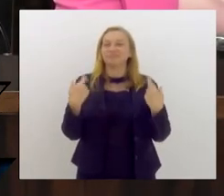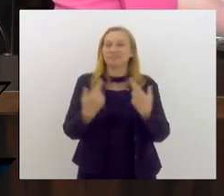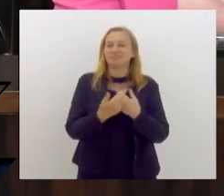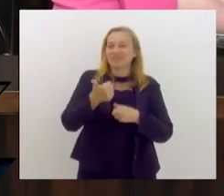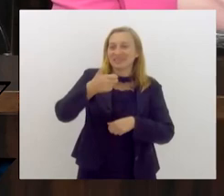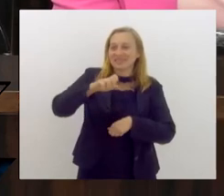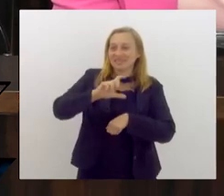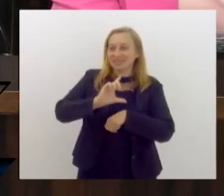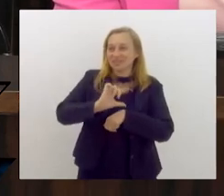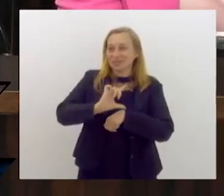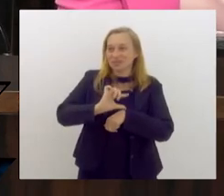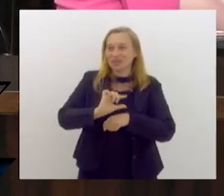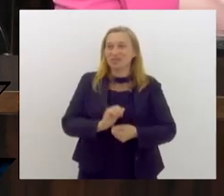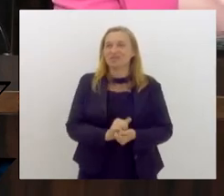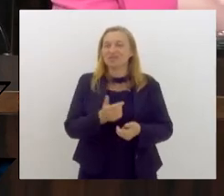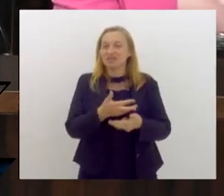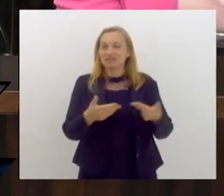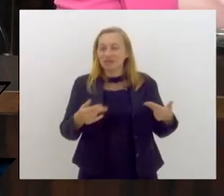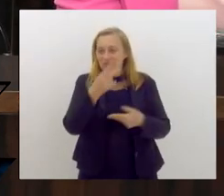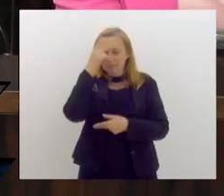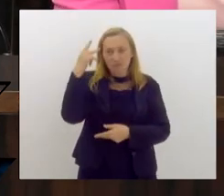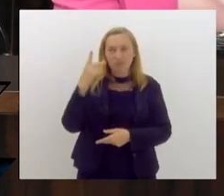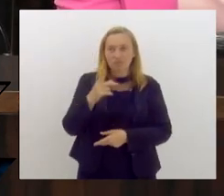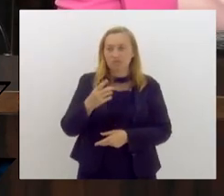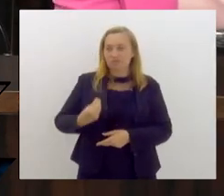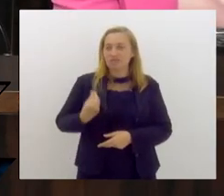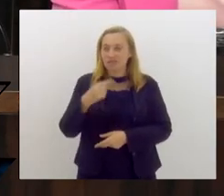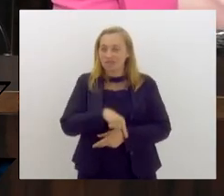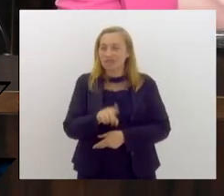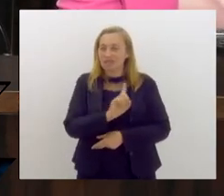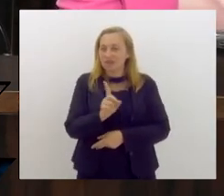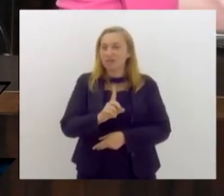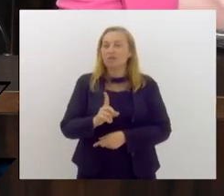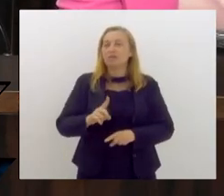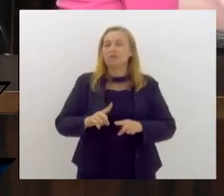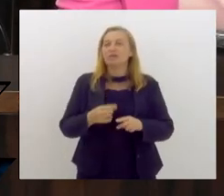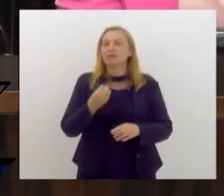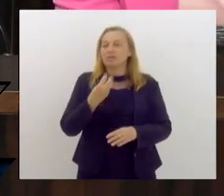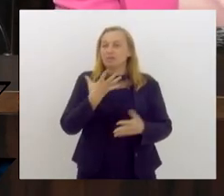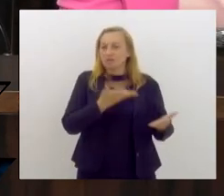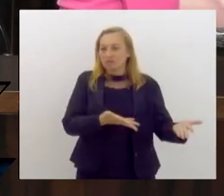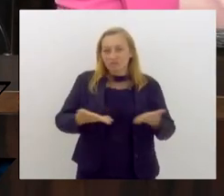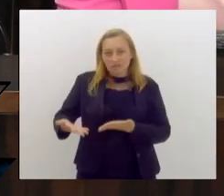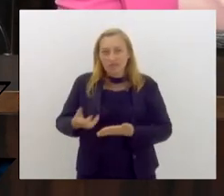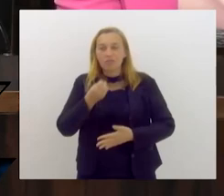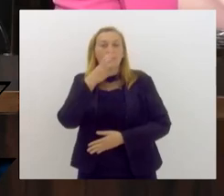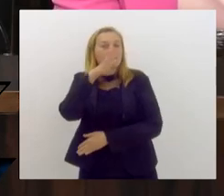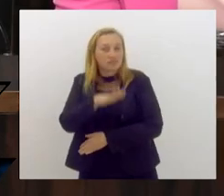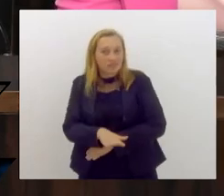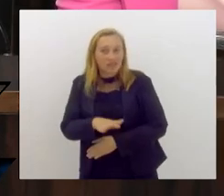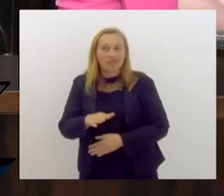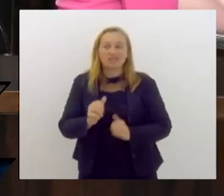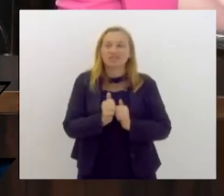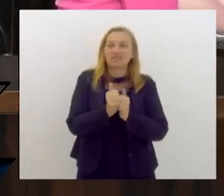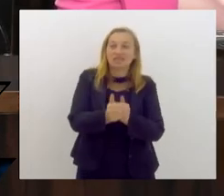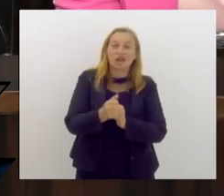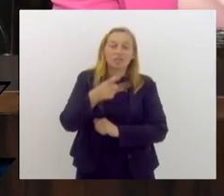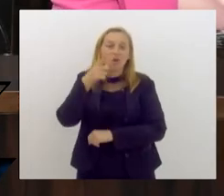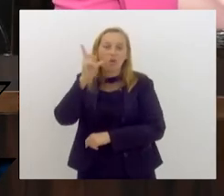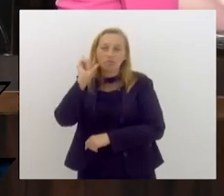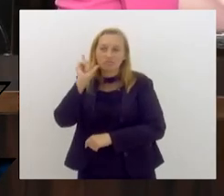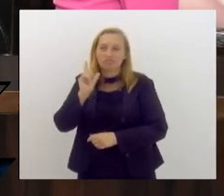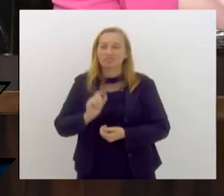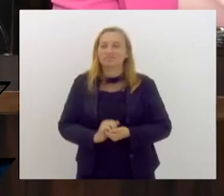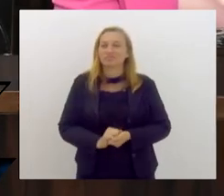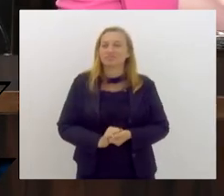horas. Muitos não estavam aqui presentes, quero também dar uma boa-vinda aqui, boa tarde. Nós seguimos ontem